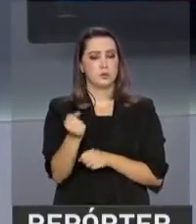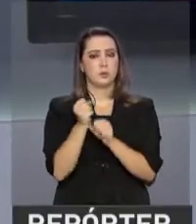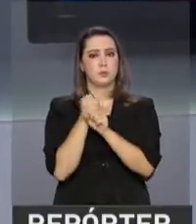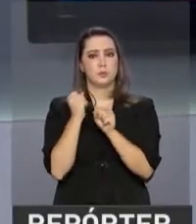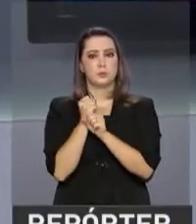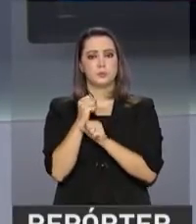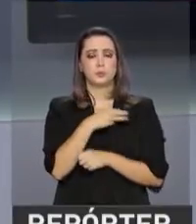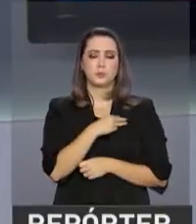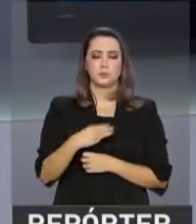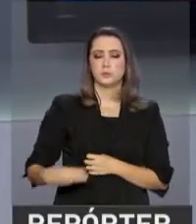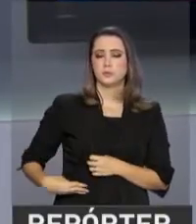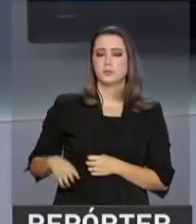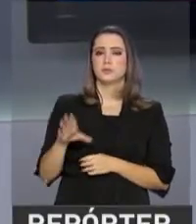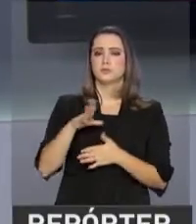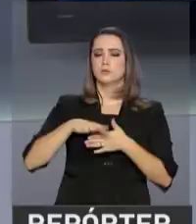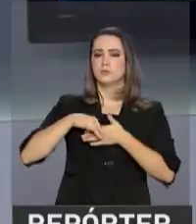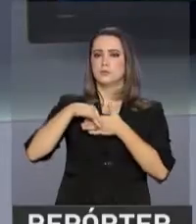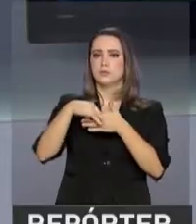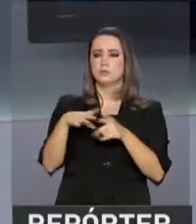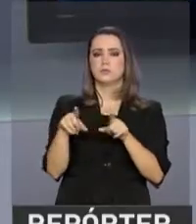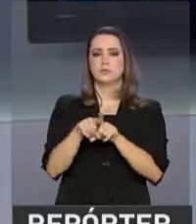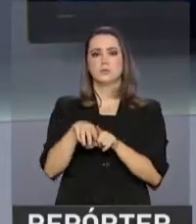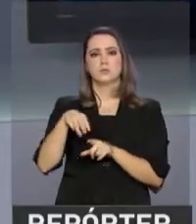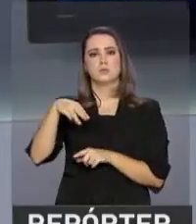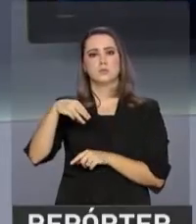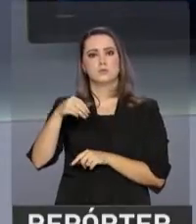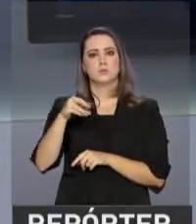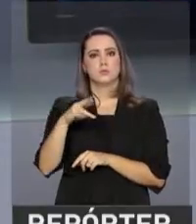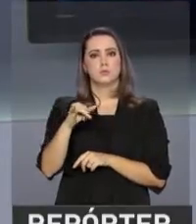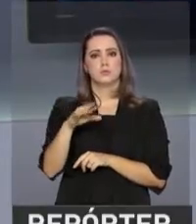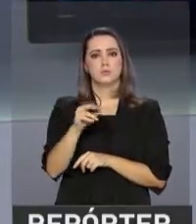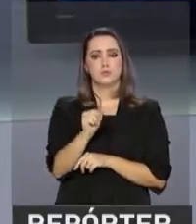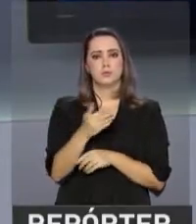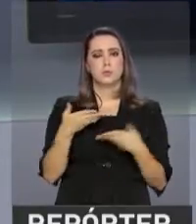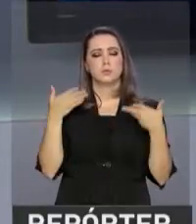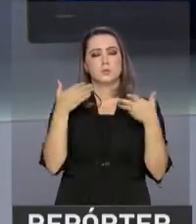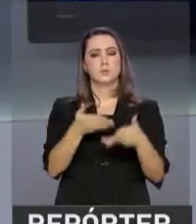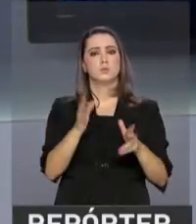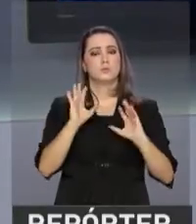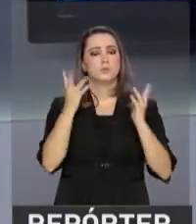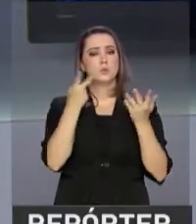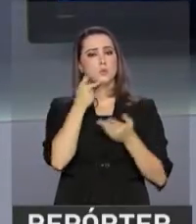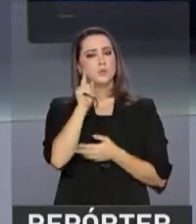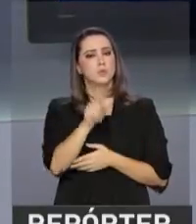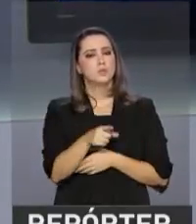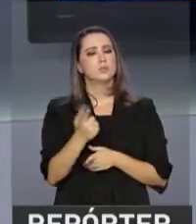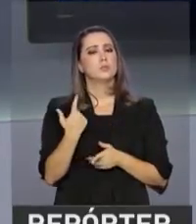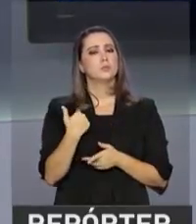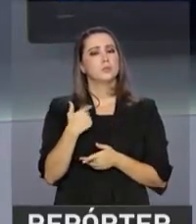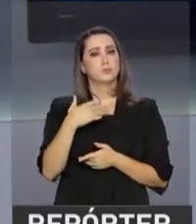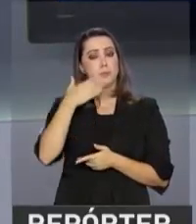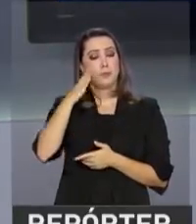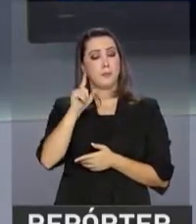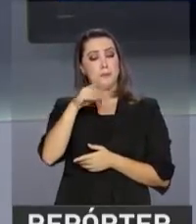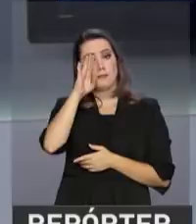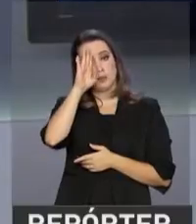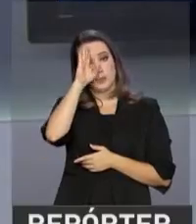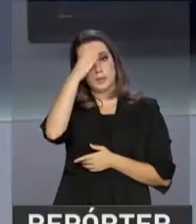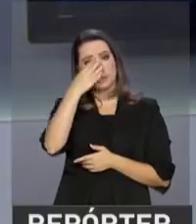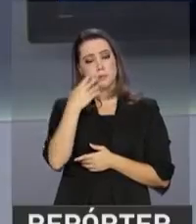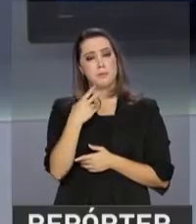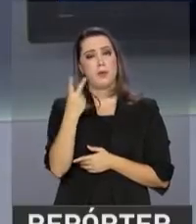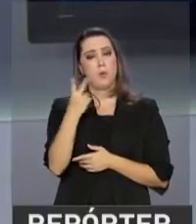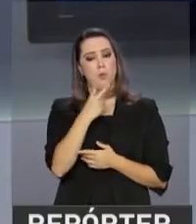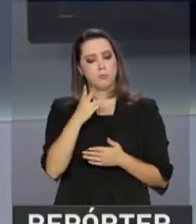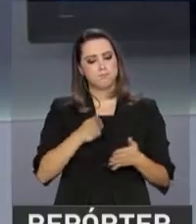chefe da secretaria geral da presidência da república moreira franco participou da cerimônia para ele além de prioritária a duplicação